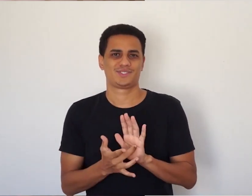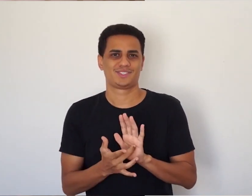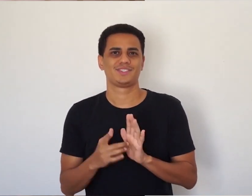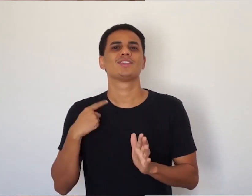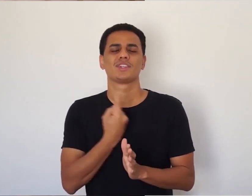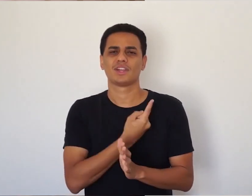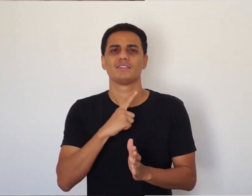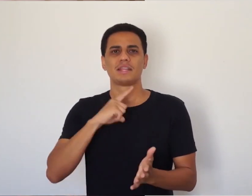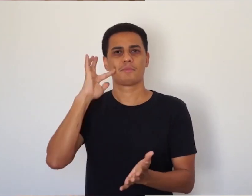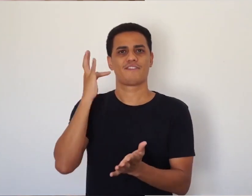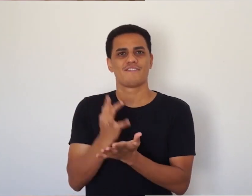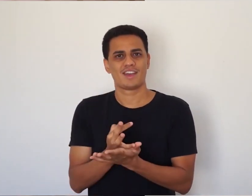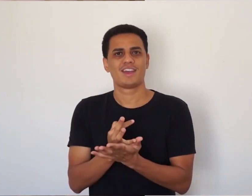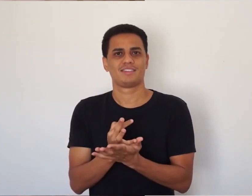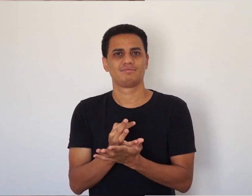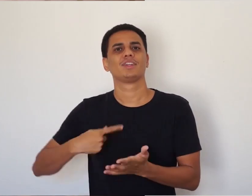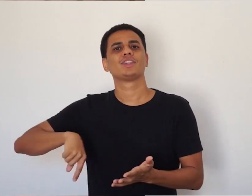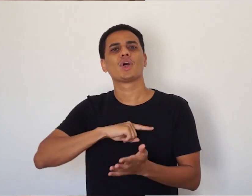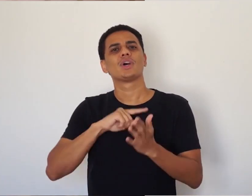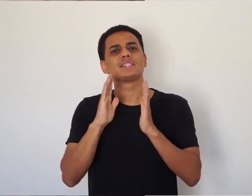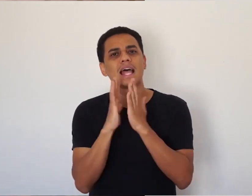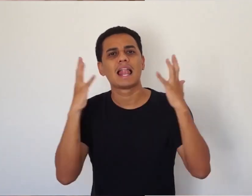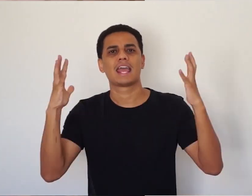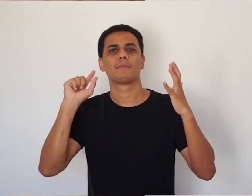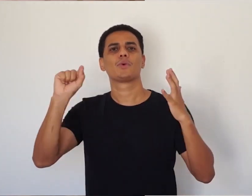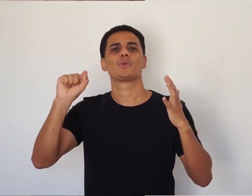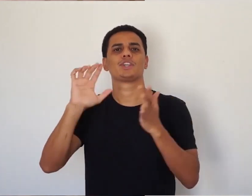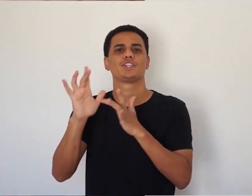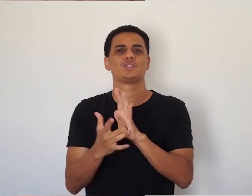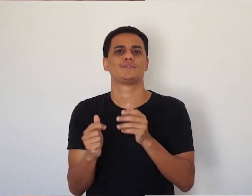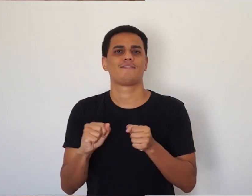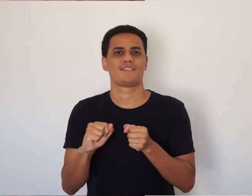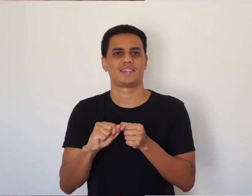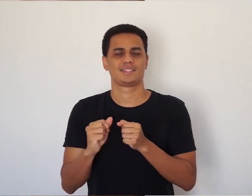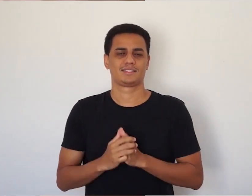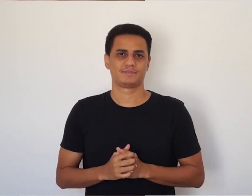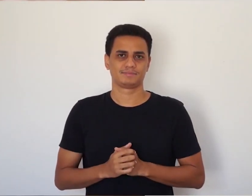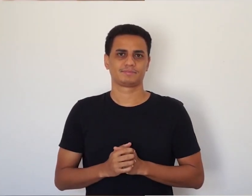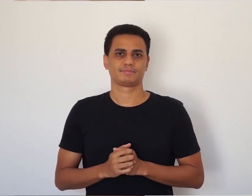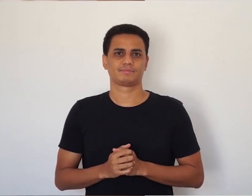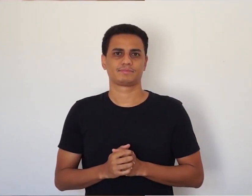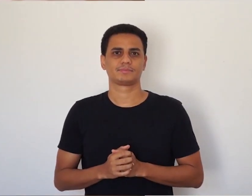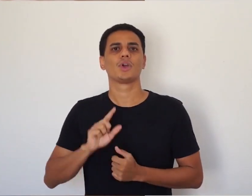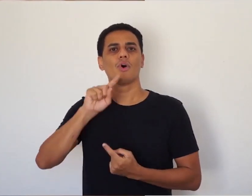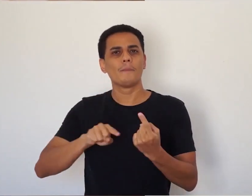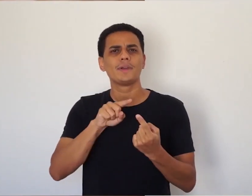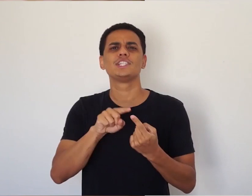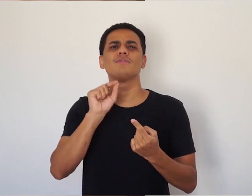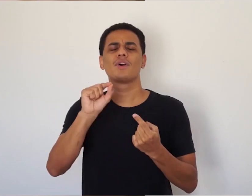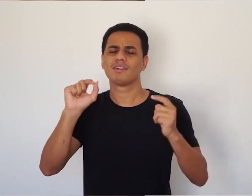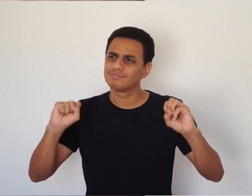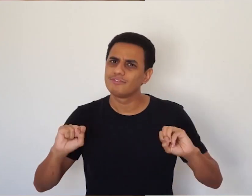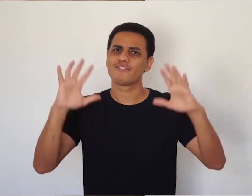Cristo Jesus, colocaram a fé e nós podemos celebrar aquilo que Jesus fez. A ordem aqui é para que